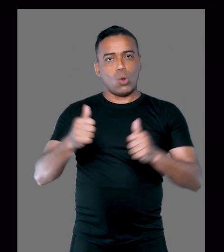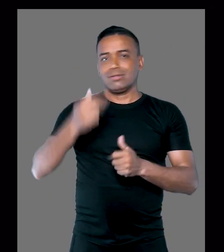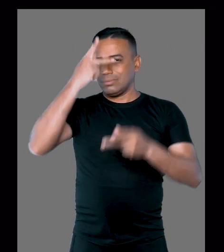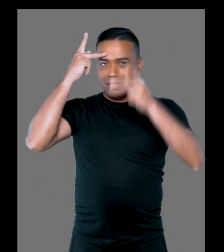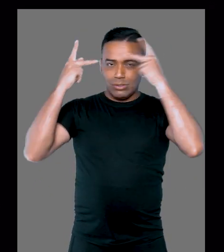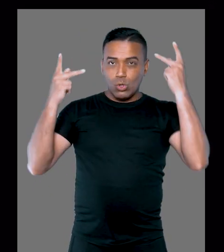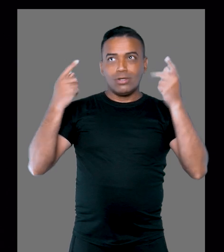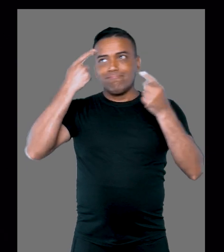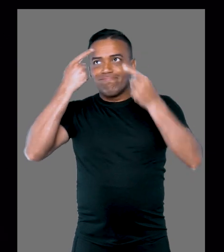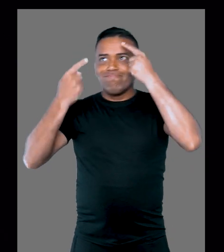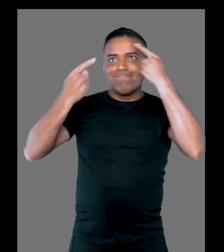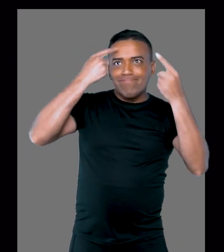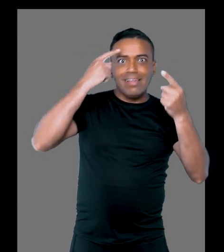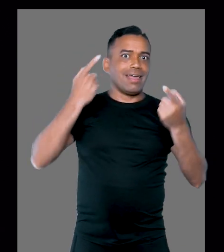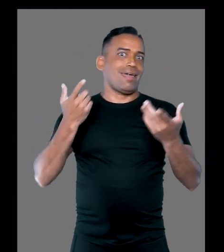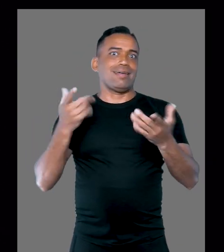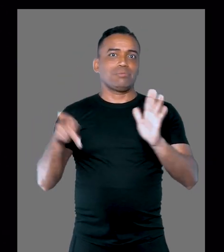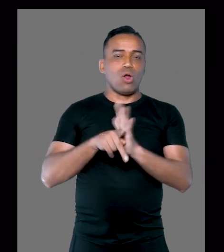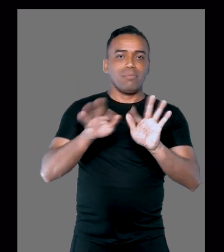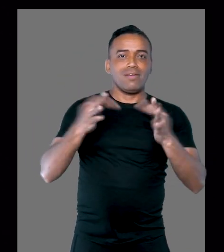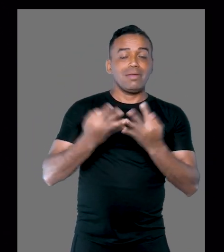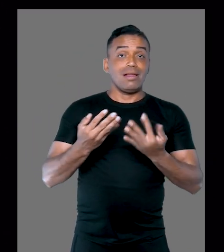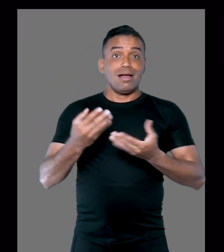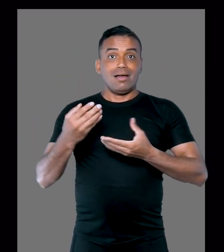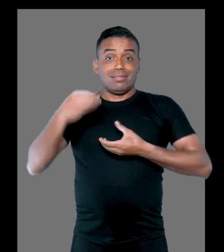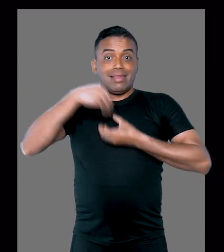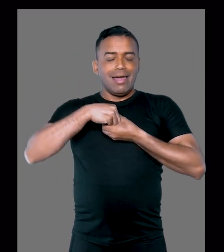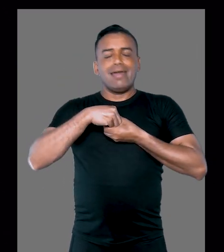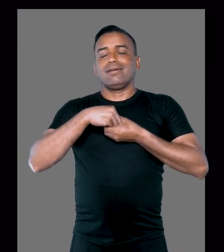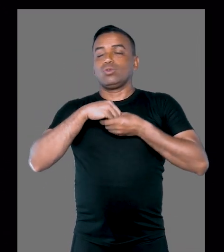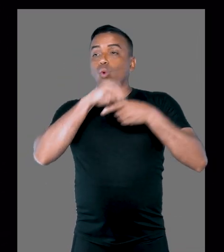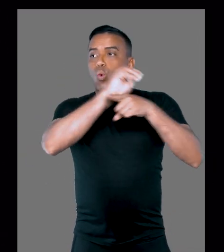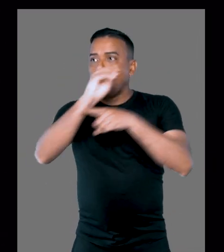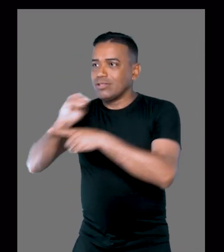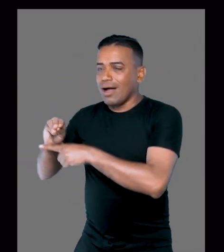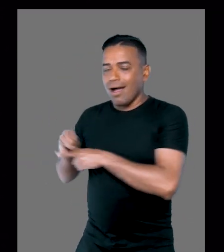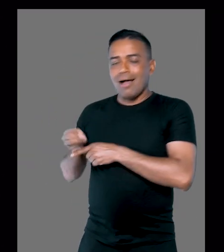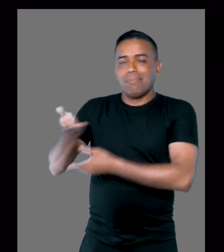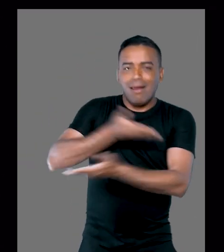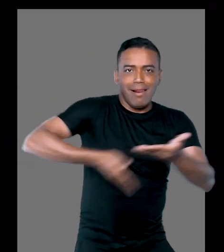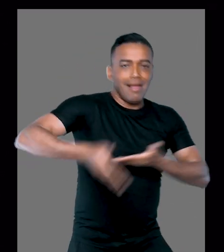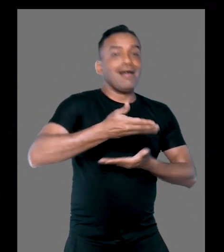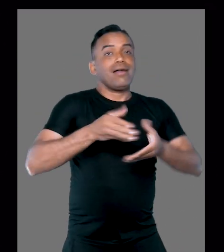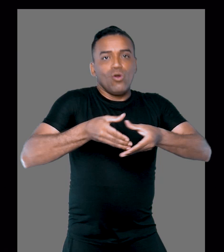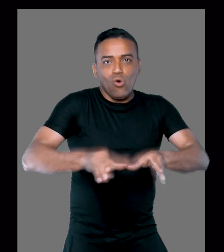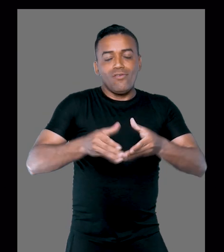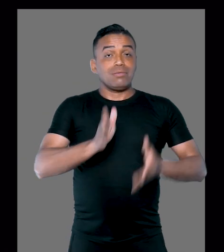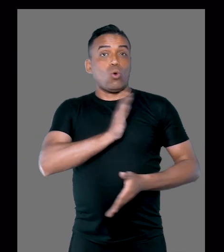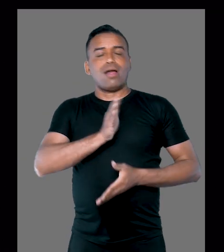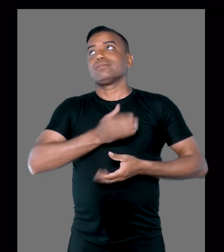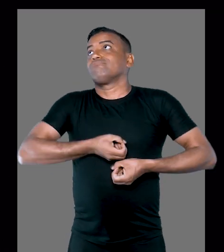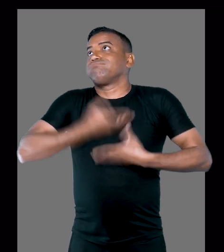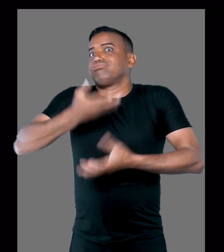mais pontos às ideias que deles tenho. O cuidado está no meu sangue e na minha convivência, e por isso meu coração explode de contentamento